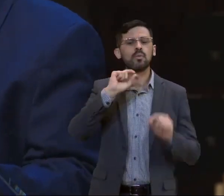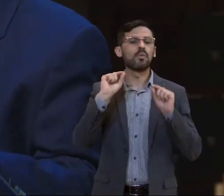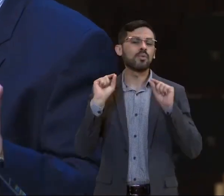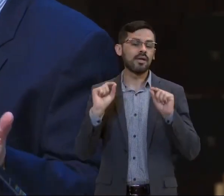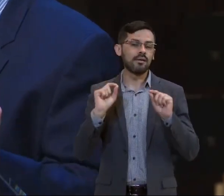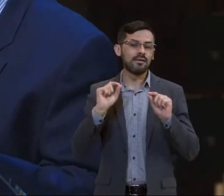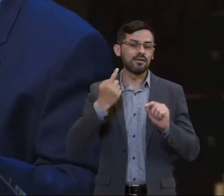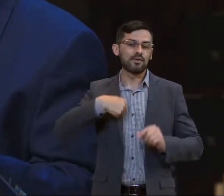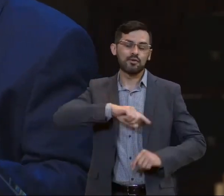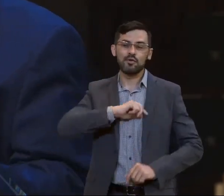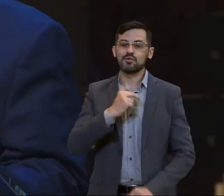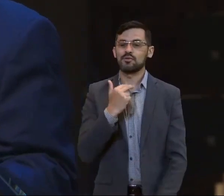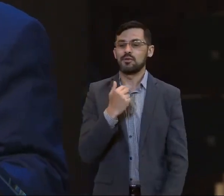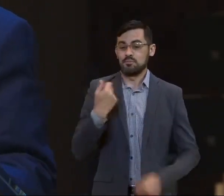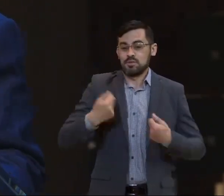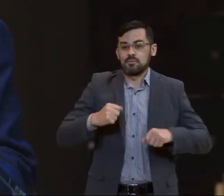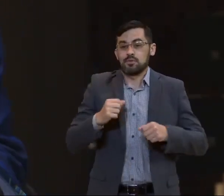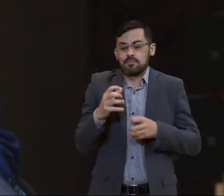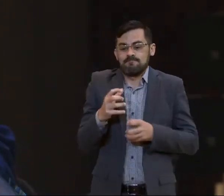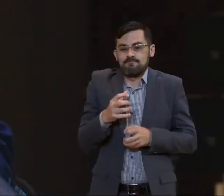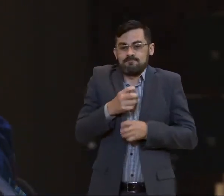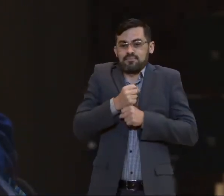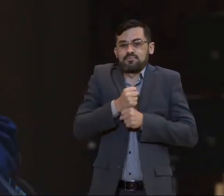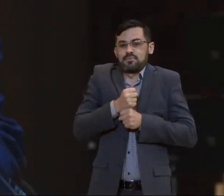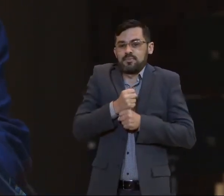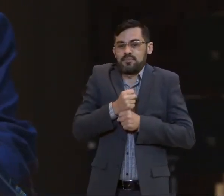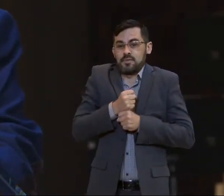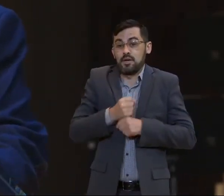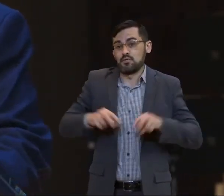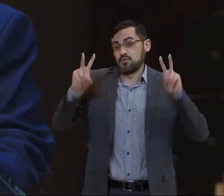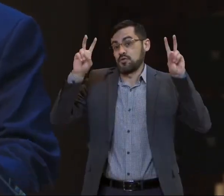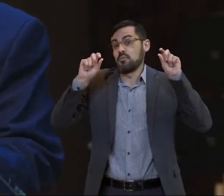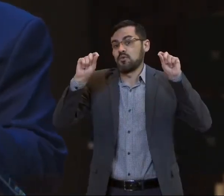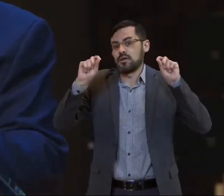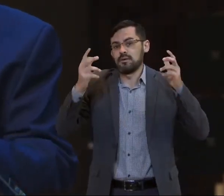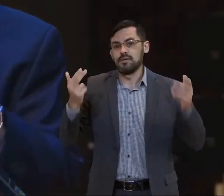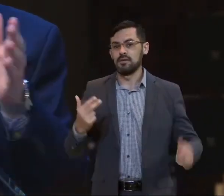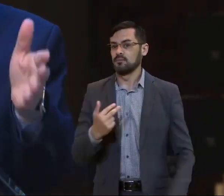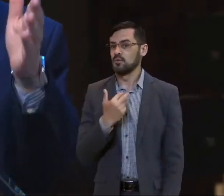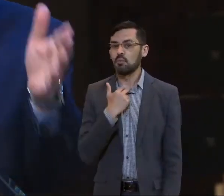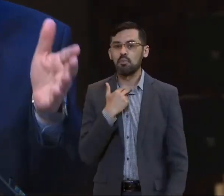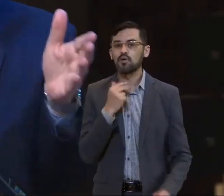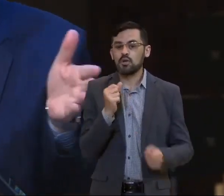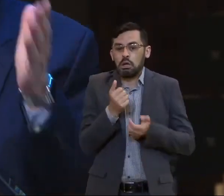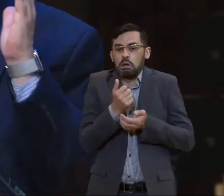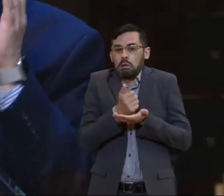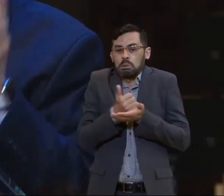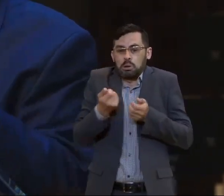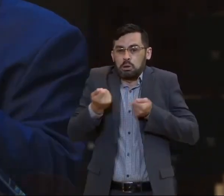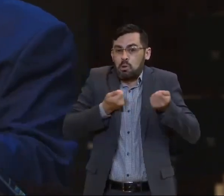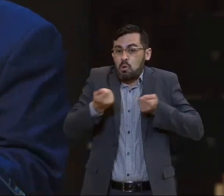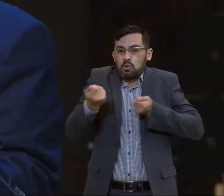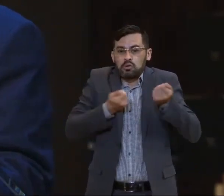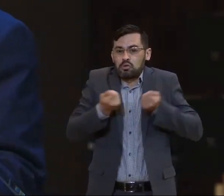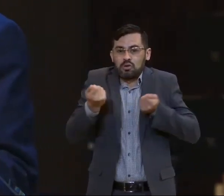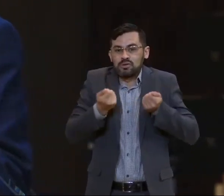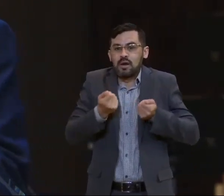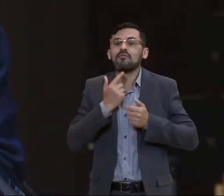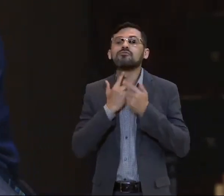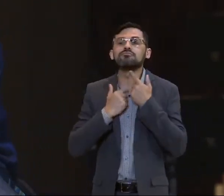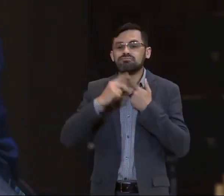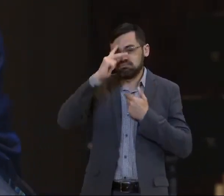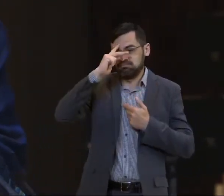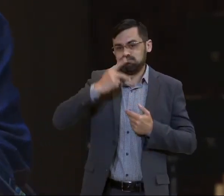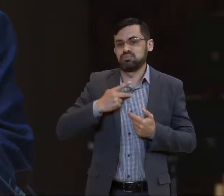aprendemos que a gente tem que desenvolver o domínio próprio. E o tema da mensagem era: não seja dominado pelo animal que há